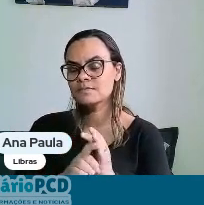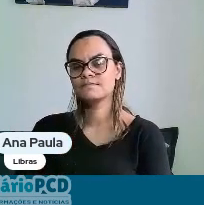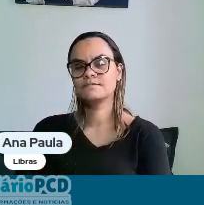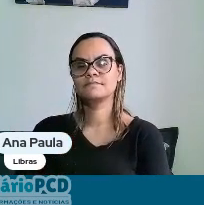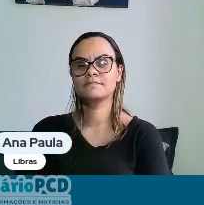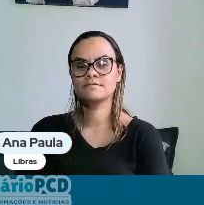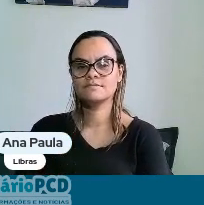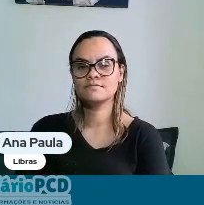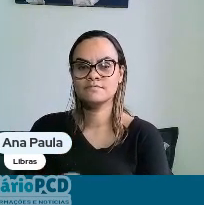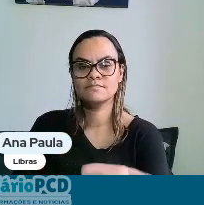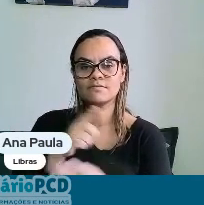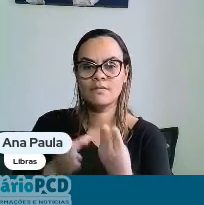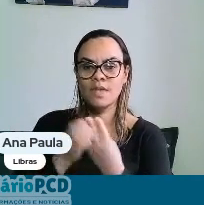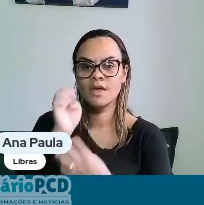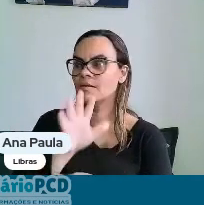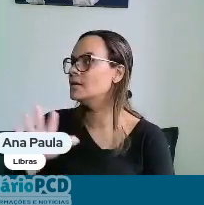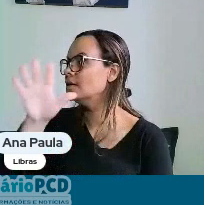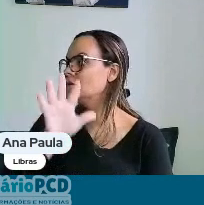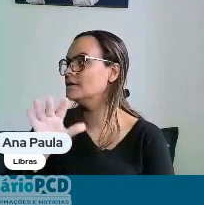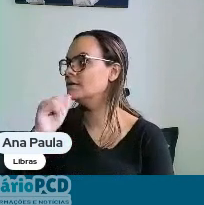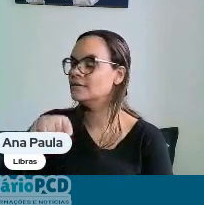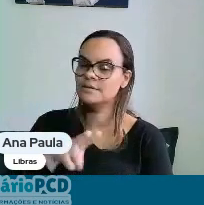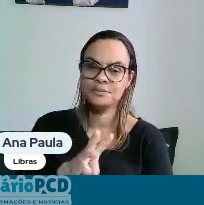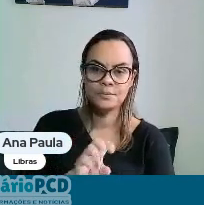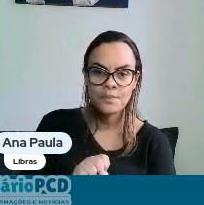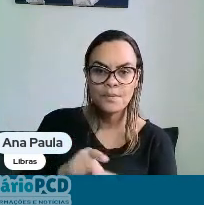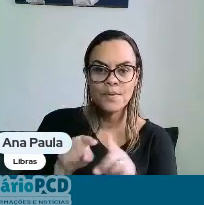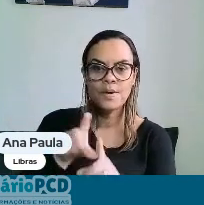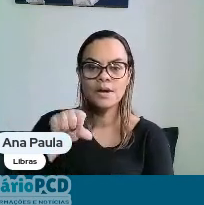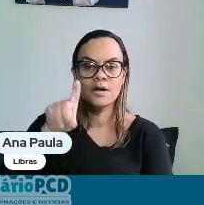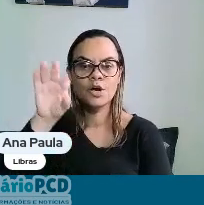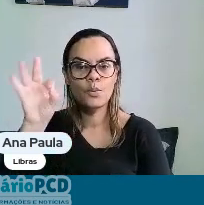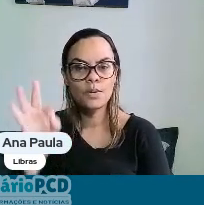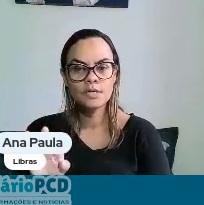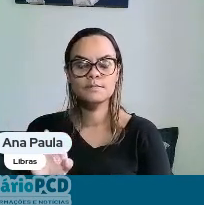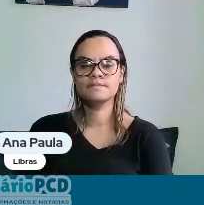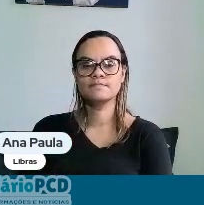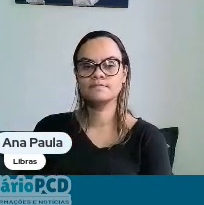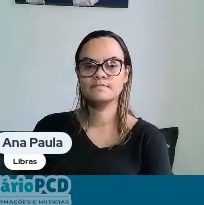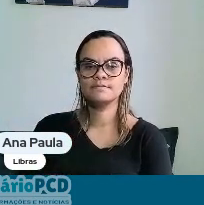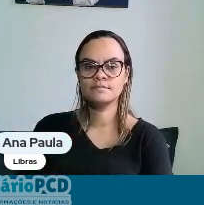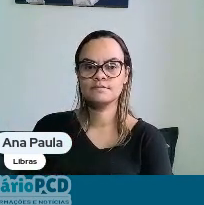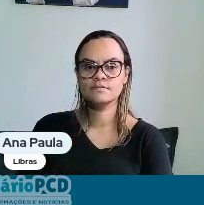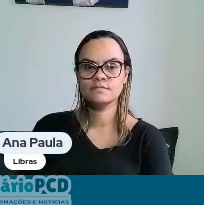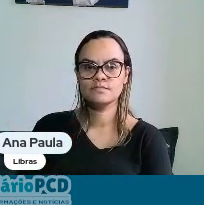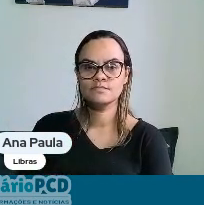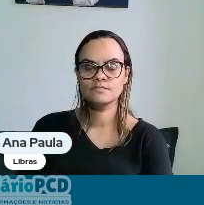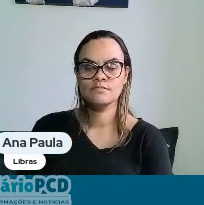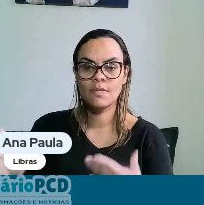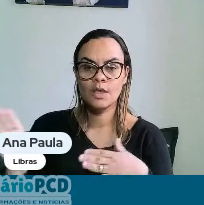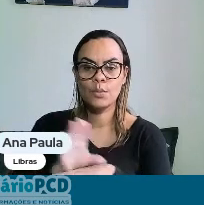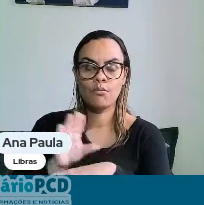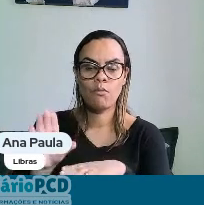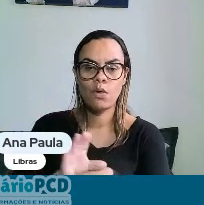tal forma que o Estado tinha o ICMS, mais de 90% da arrecadação